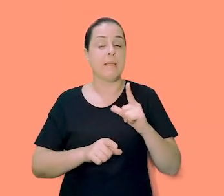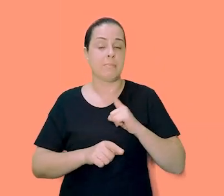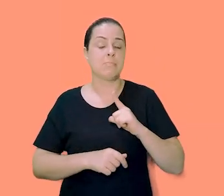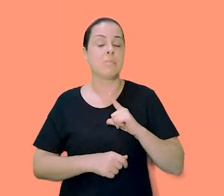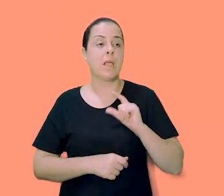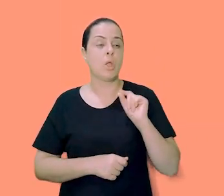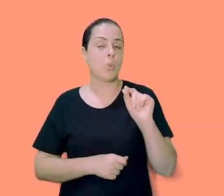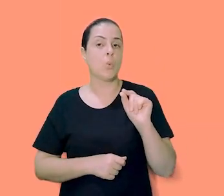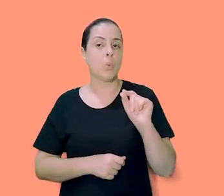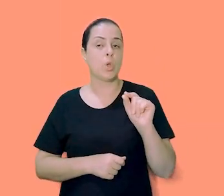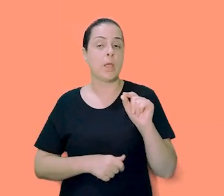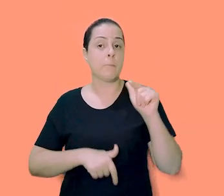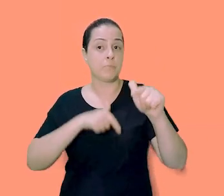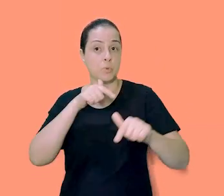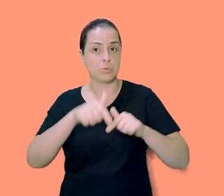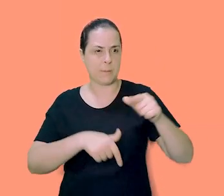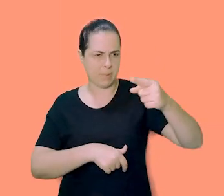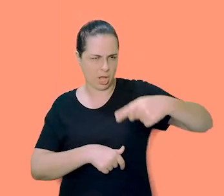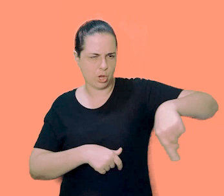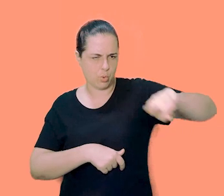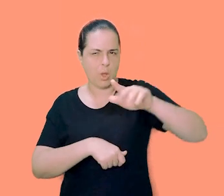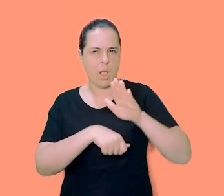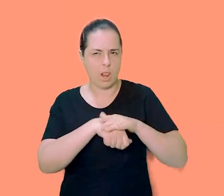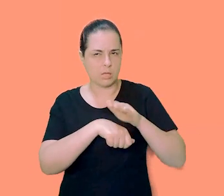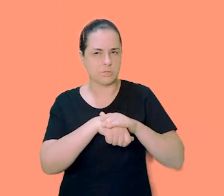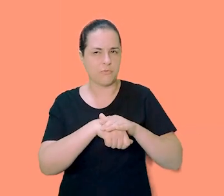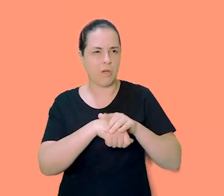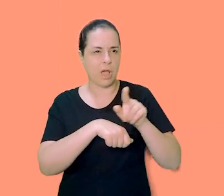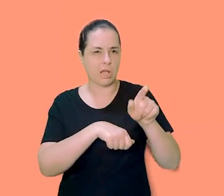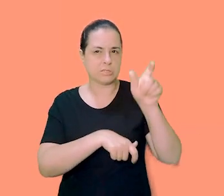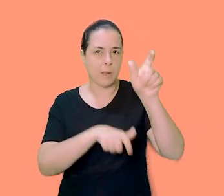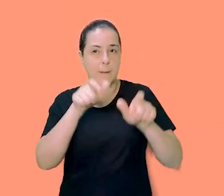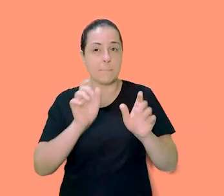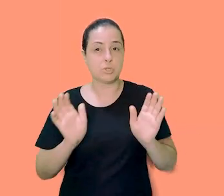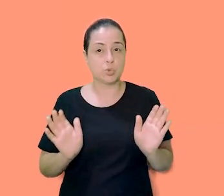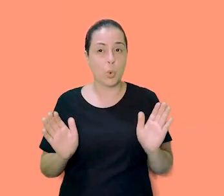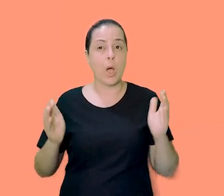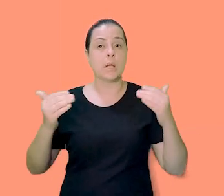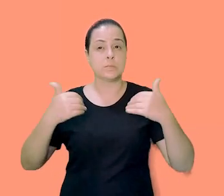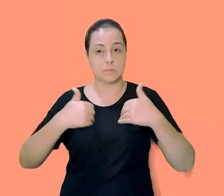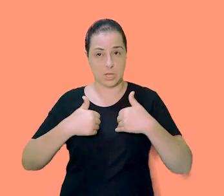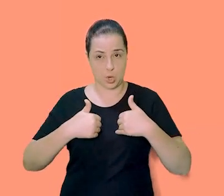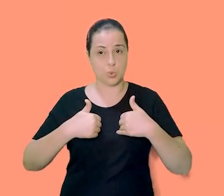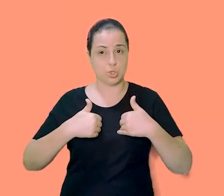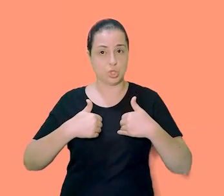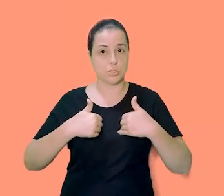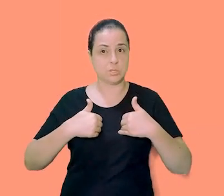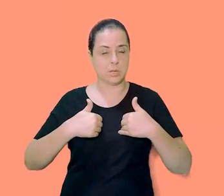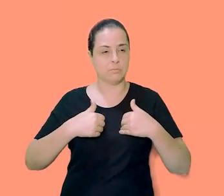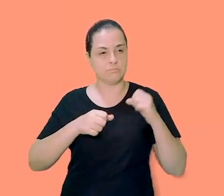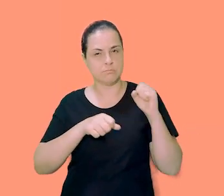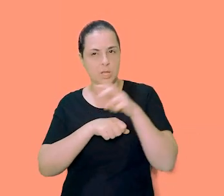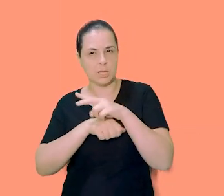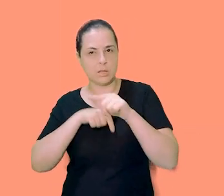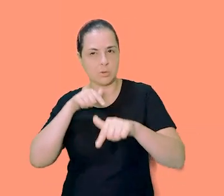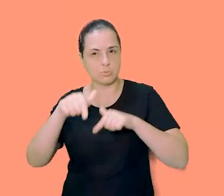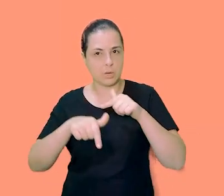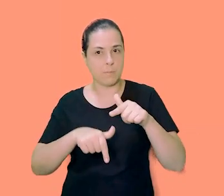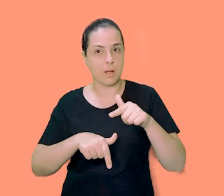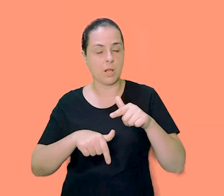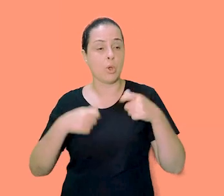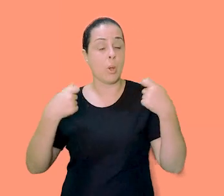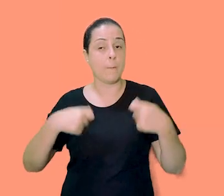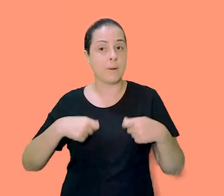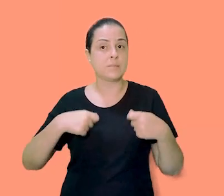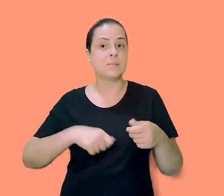quando no trabalho que eles fazem de trazer, por exemplo, pessoas autistas para o mercado de trabalho, é um exercício